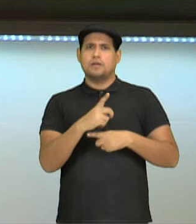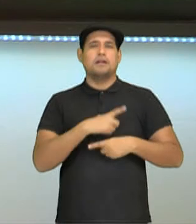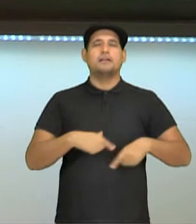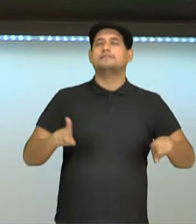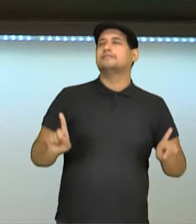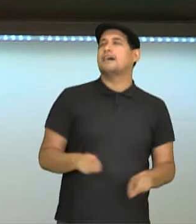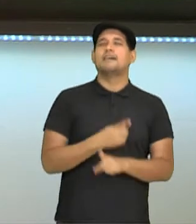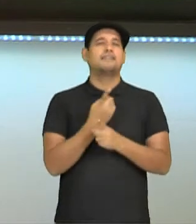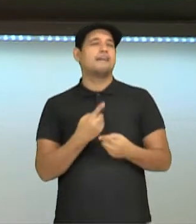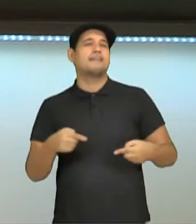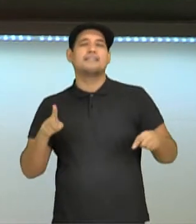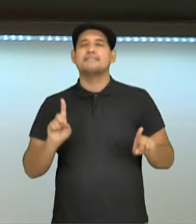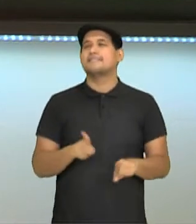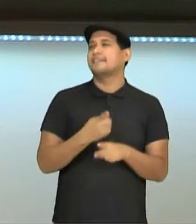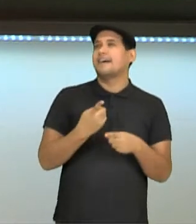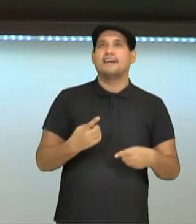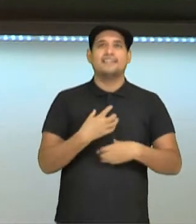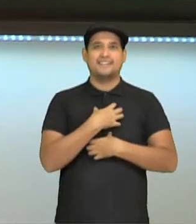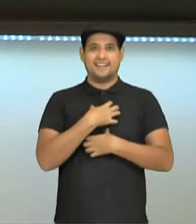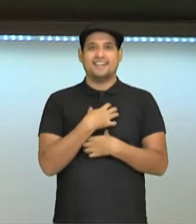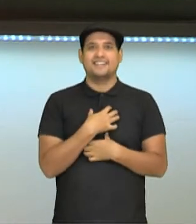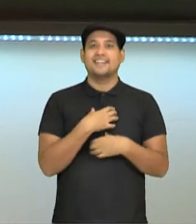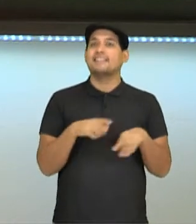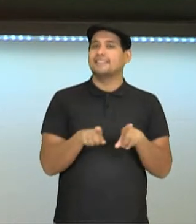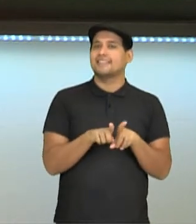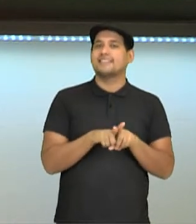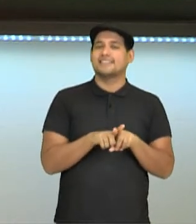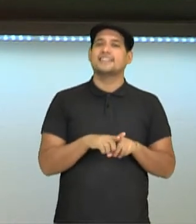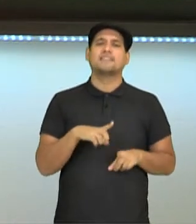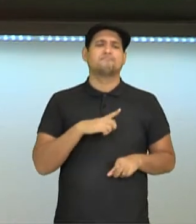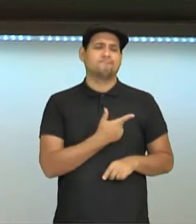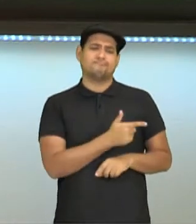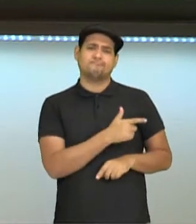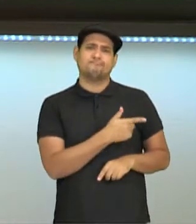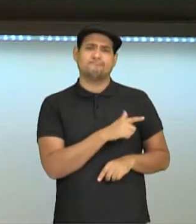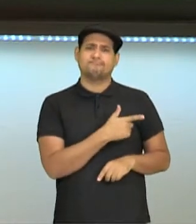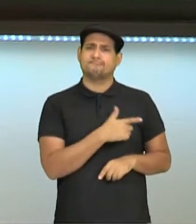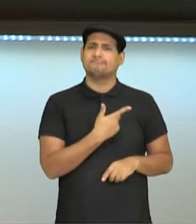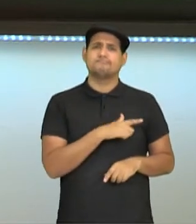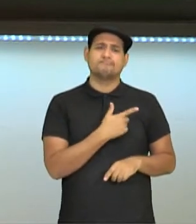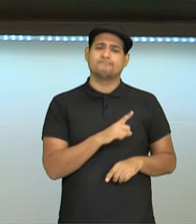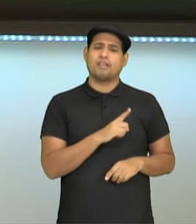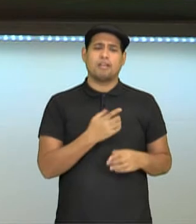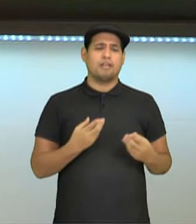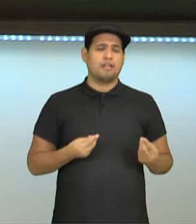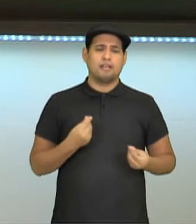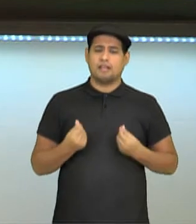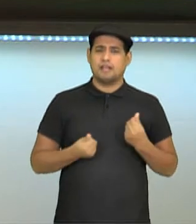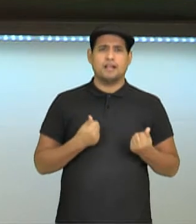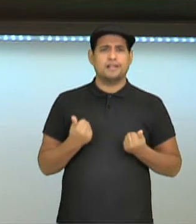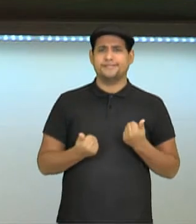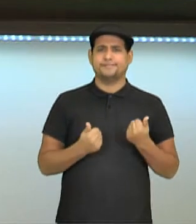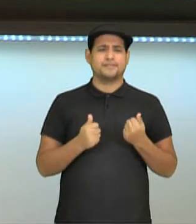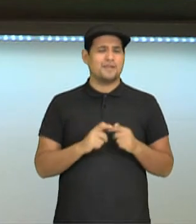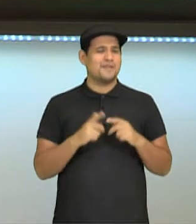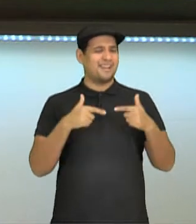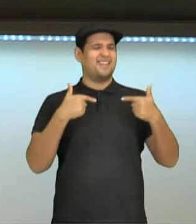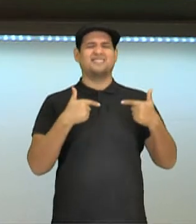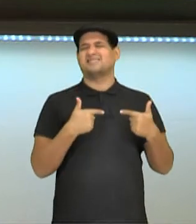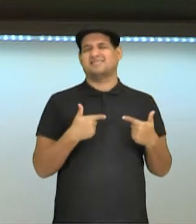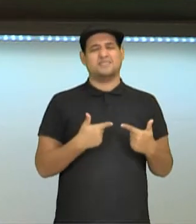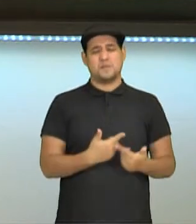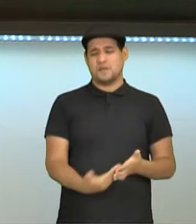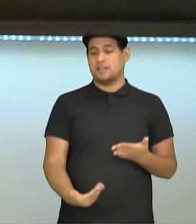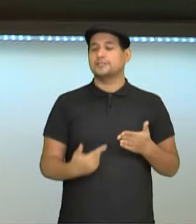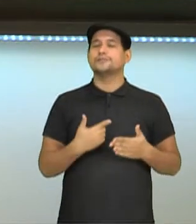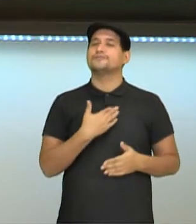sonora também, né, não existiria ali muita graça naquele filme. Então,